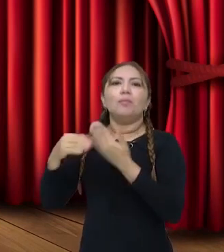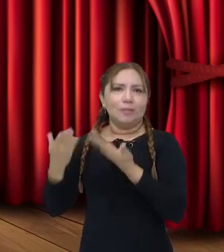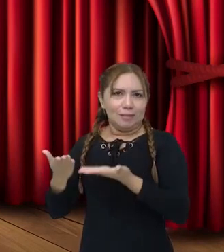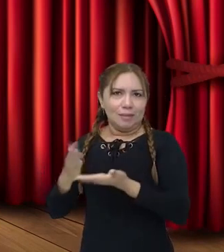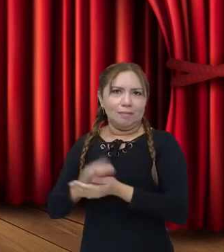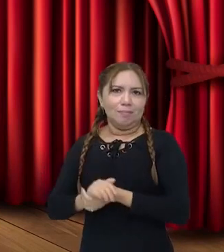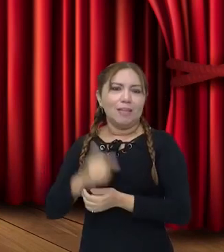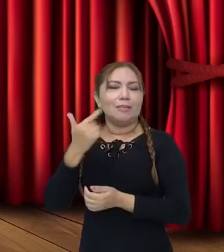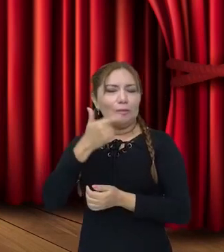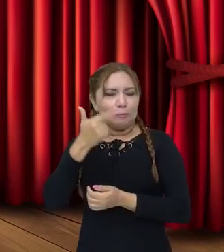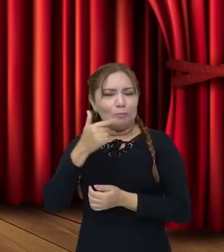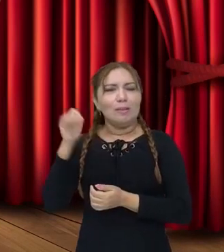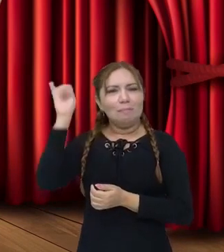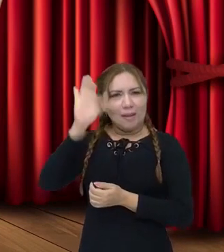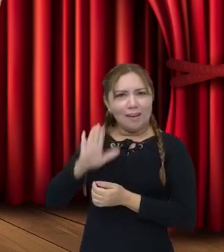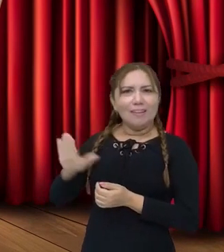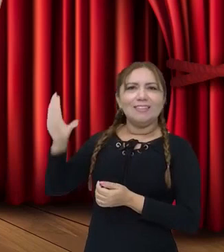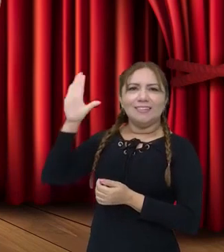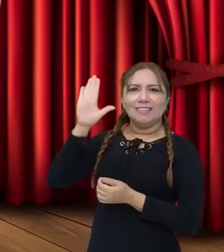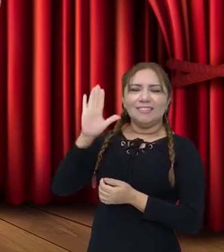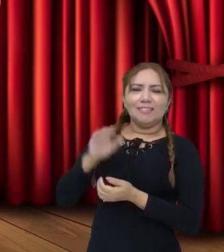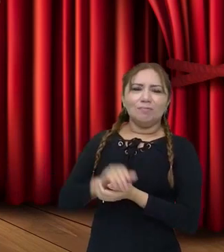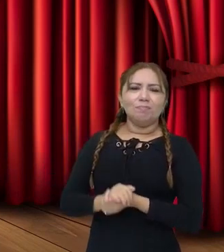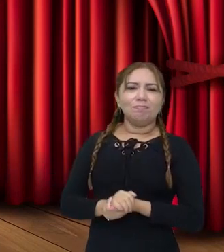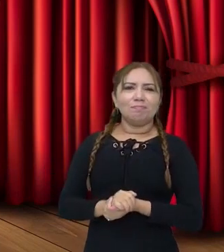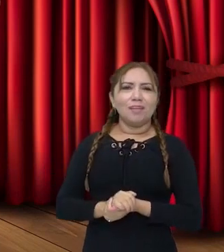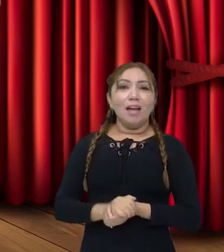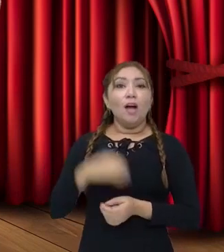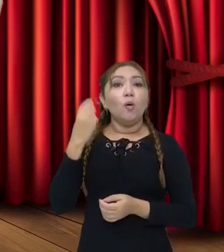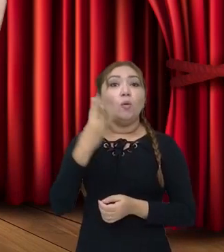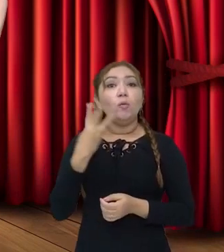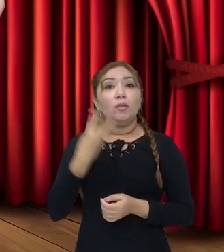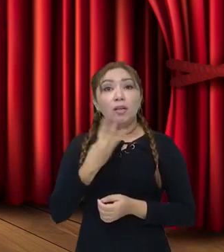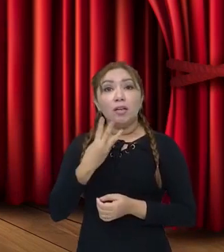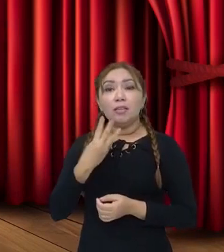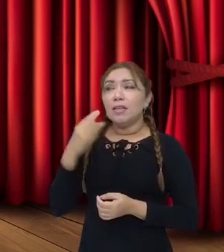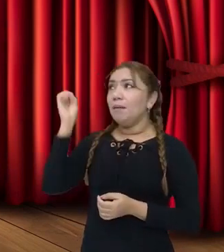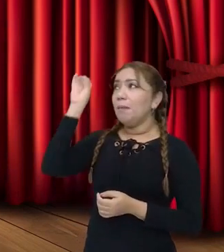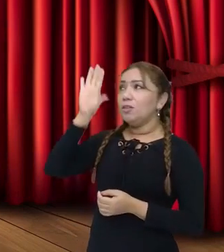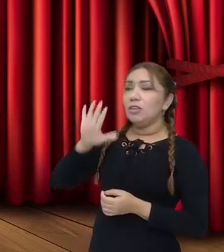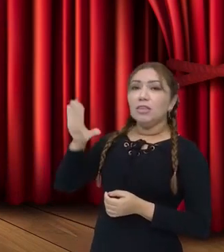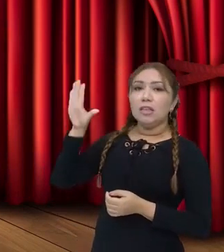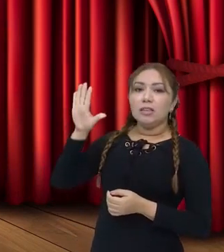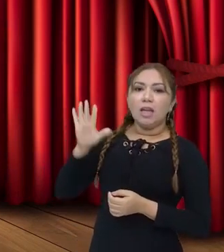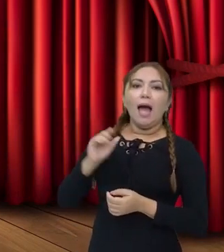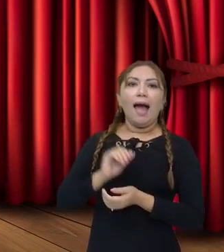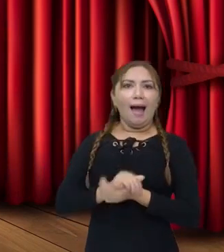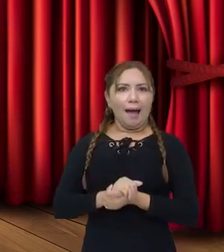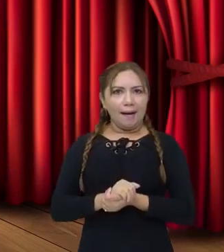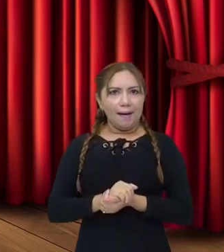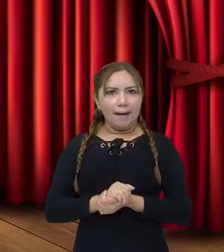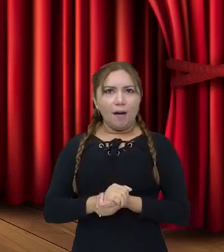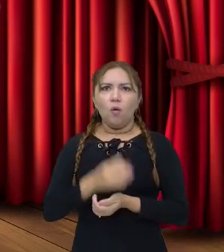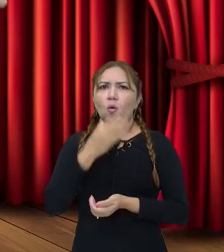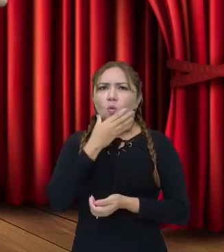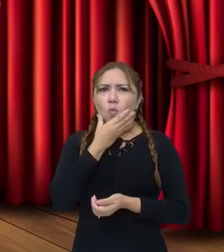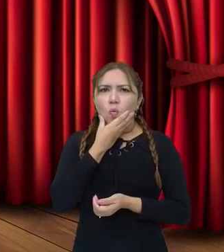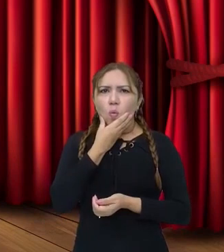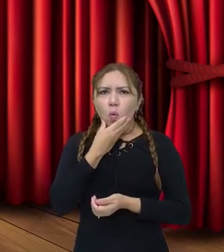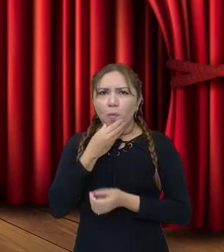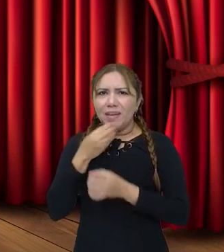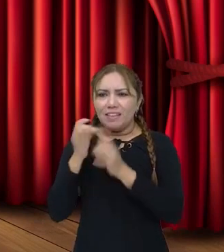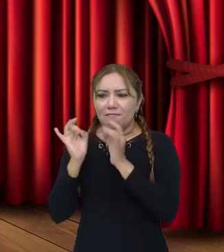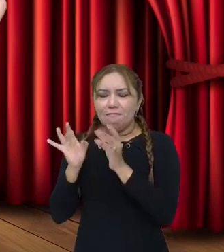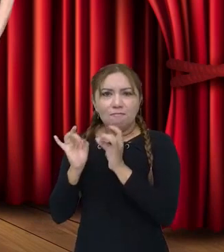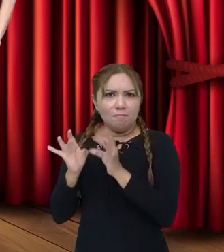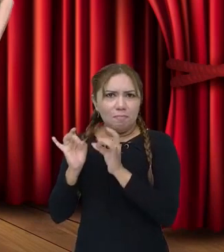certo? Do nosso reconto. O que está acontecendo na imagem 3? o comerciante malvado que